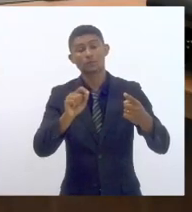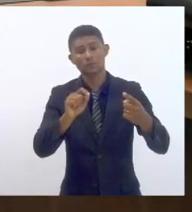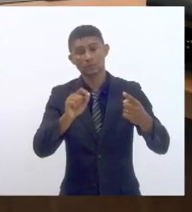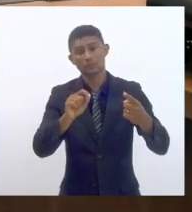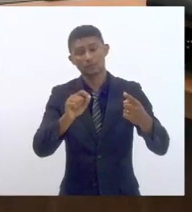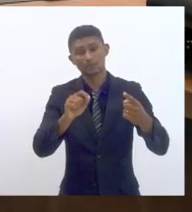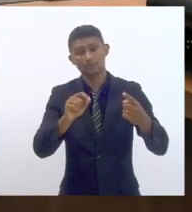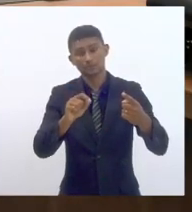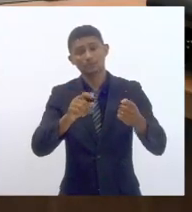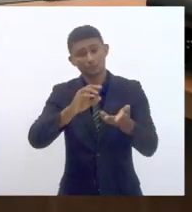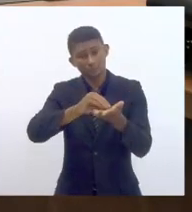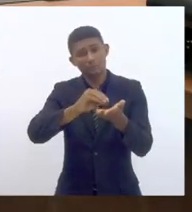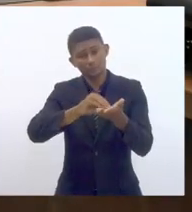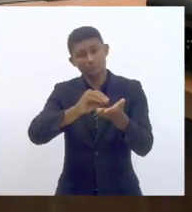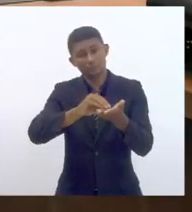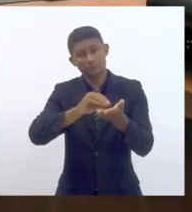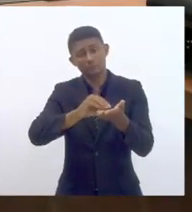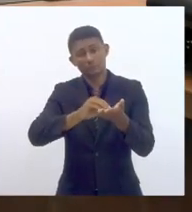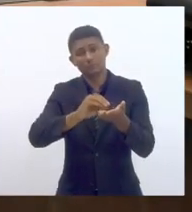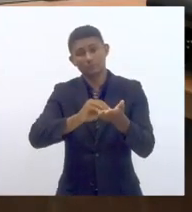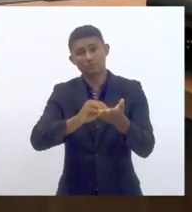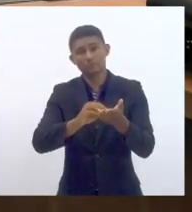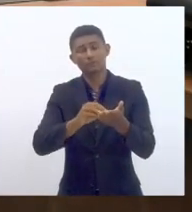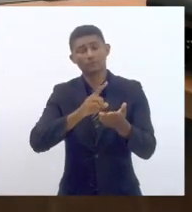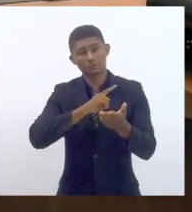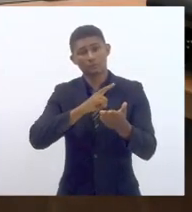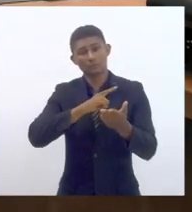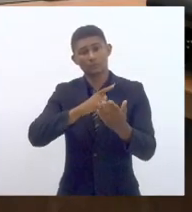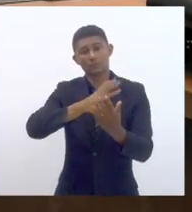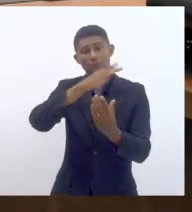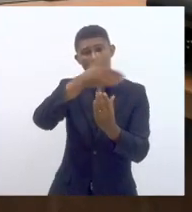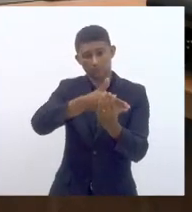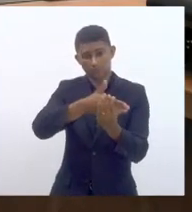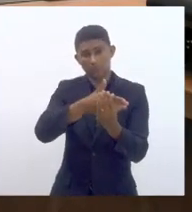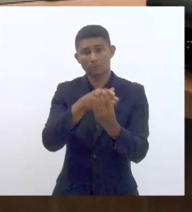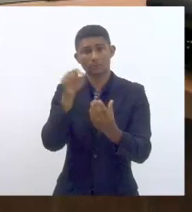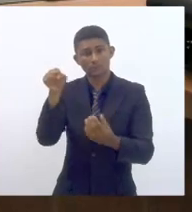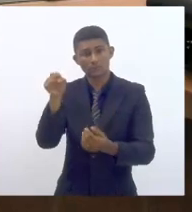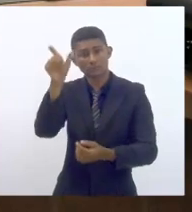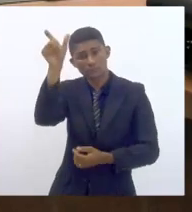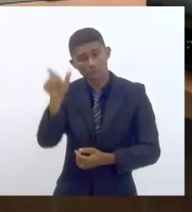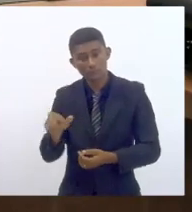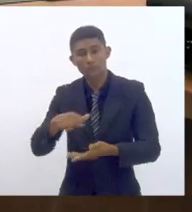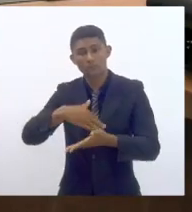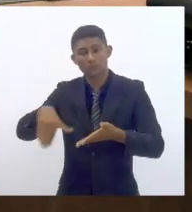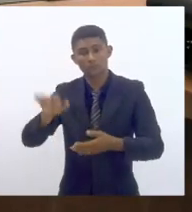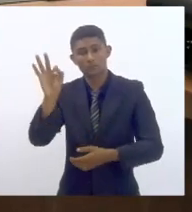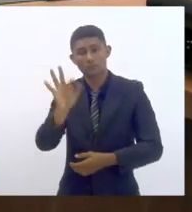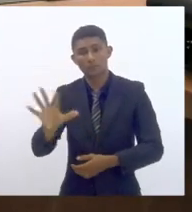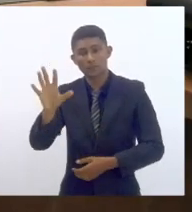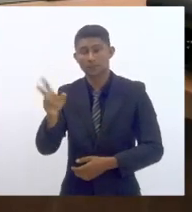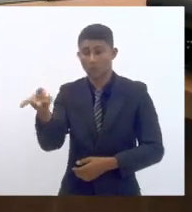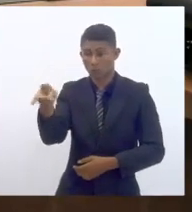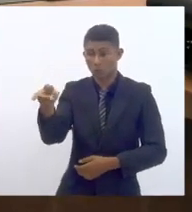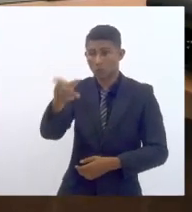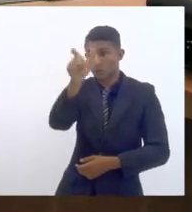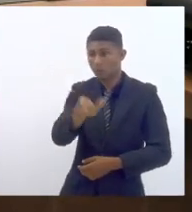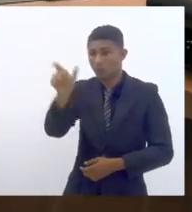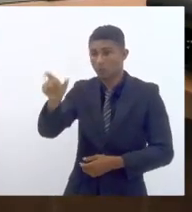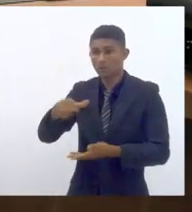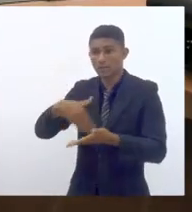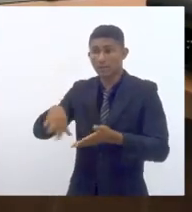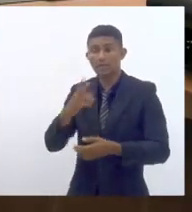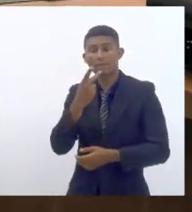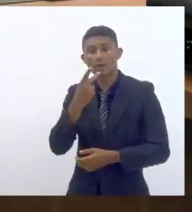o processo que está lá na Secretaria de Fazenda. Os dois secretários disseram que hoje estariam